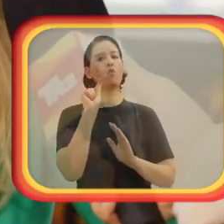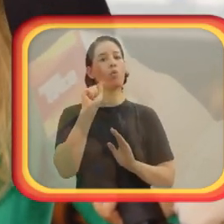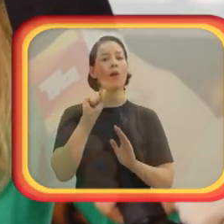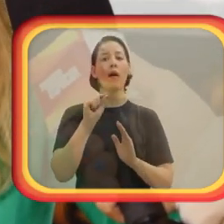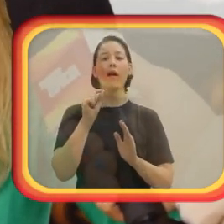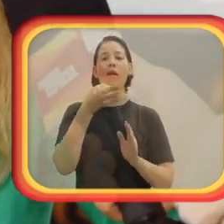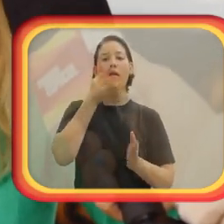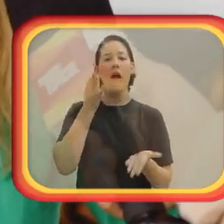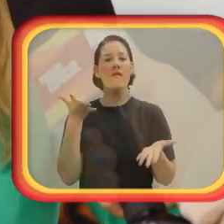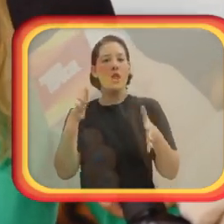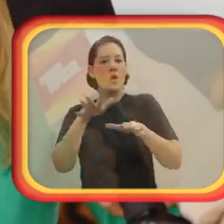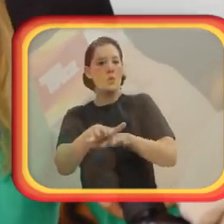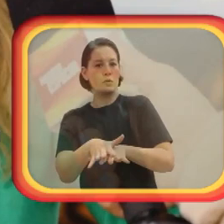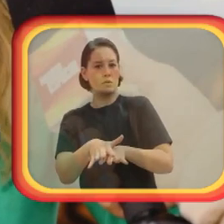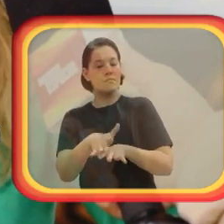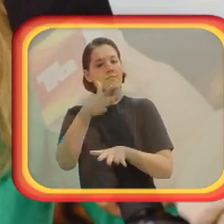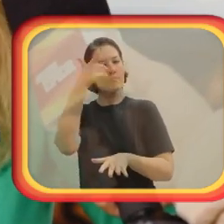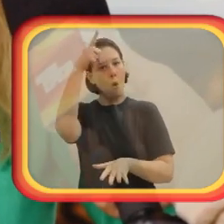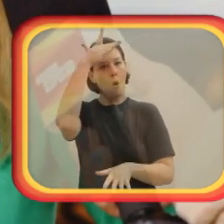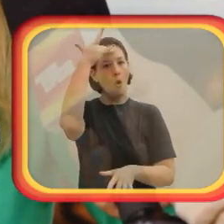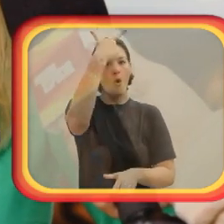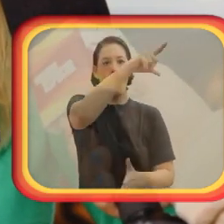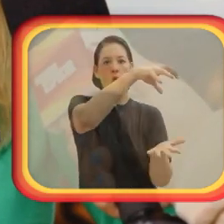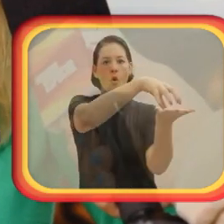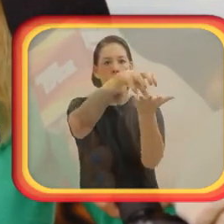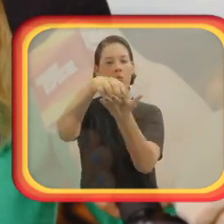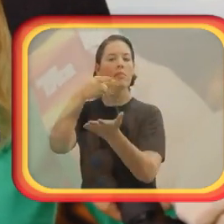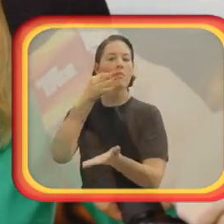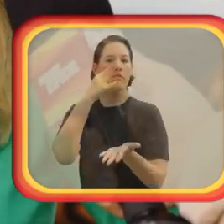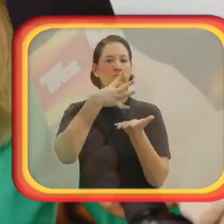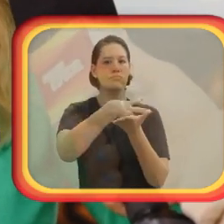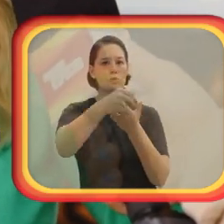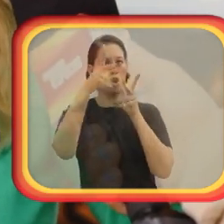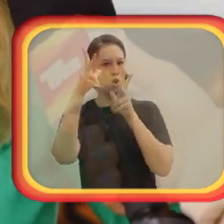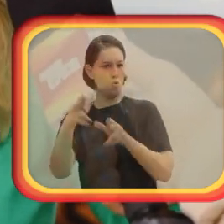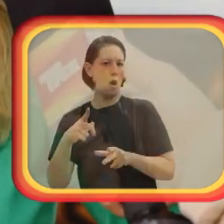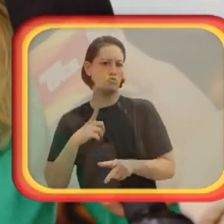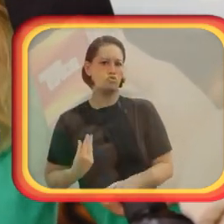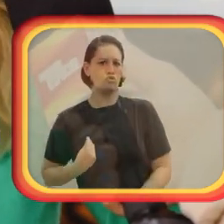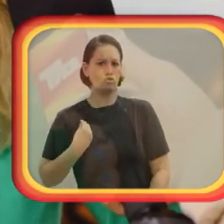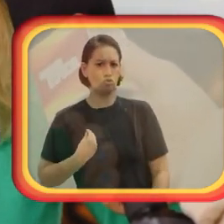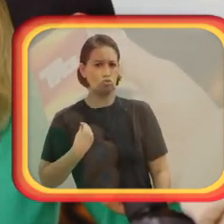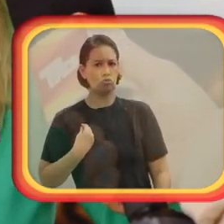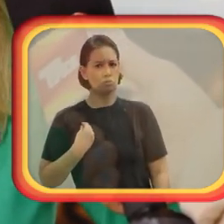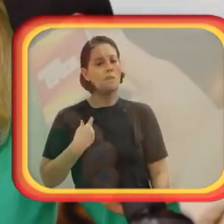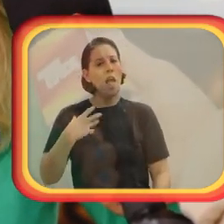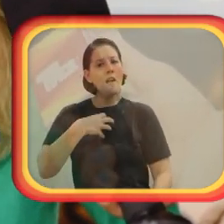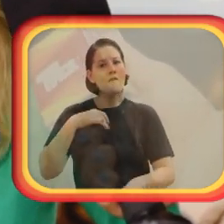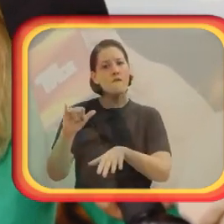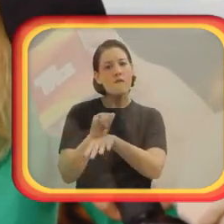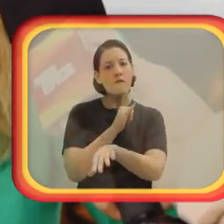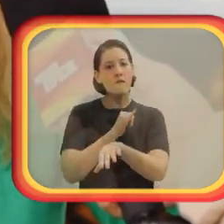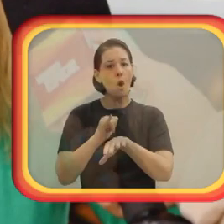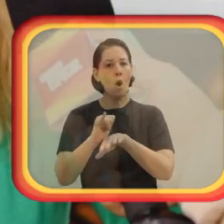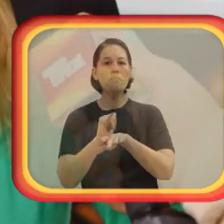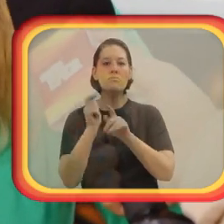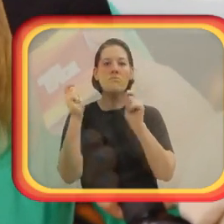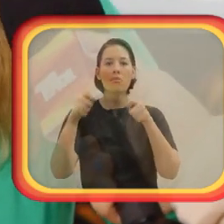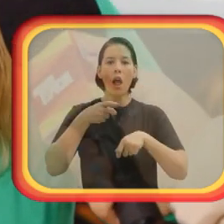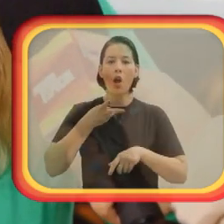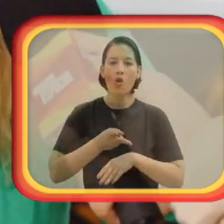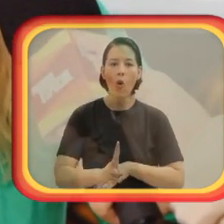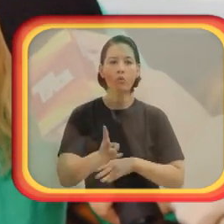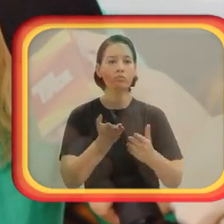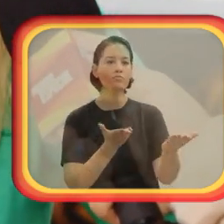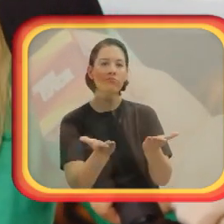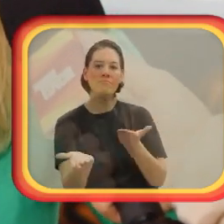total capacidade de trabalharem, de organizarem um café, de atenderem um café ou de trabalhar